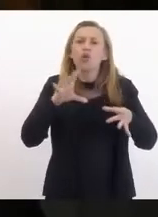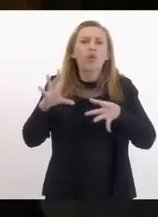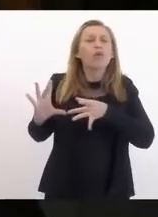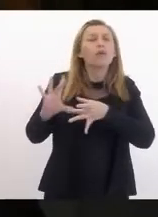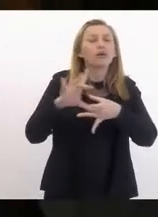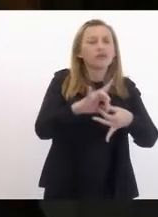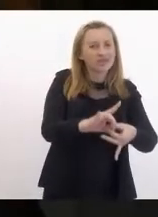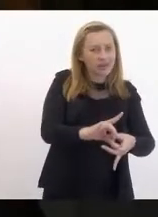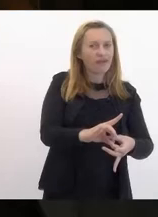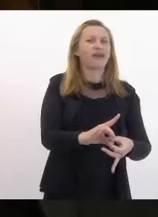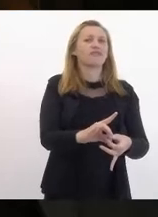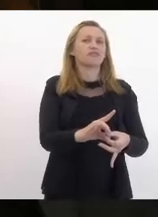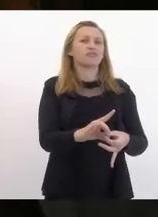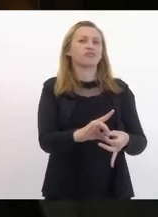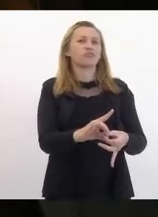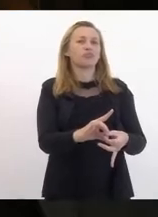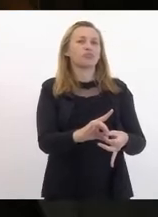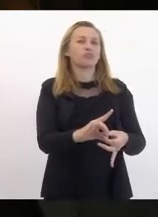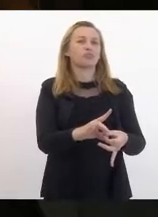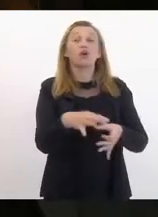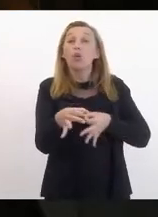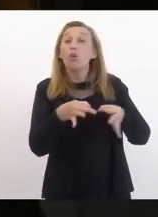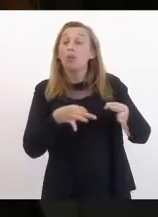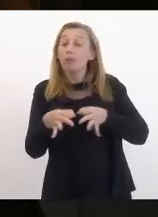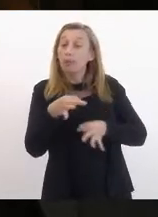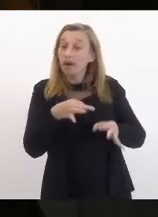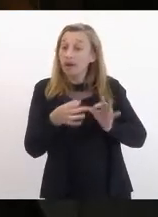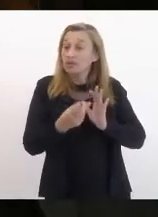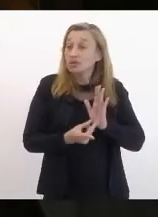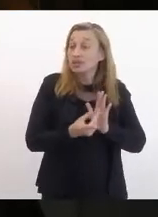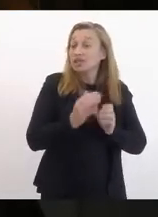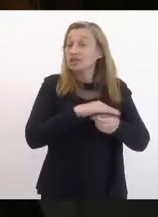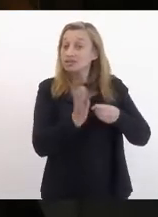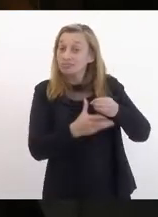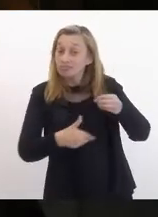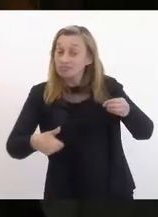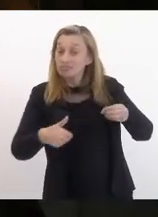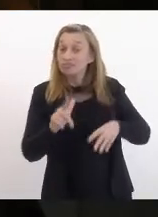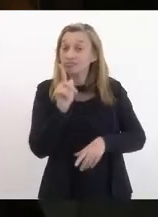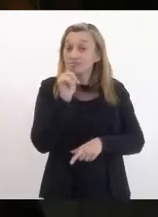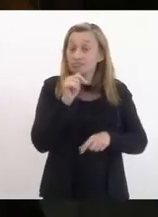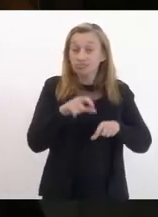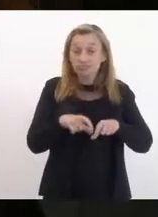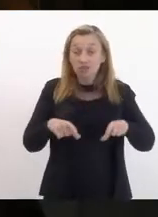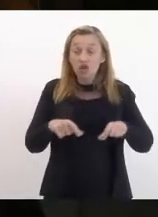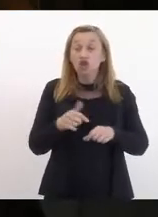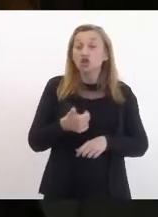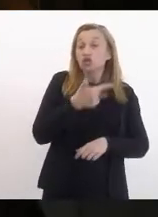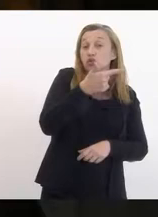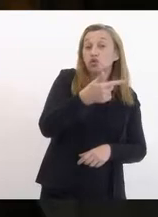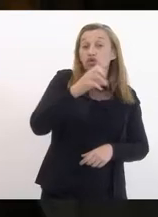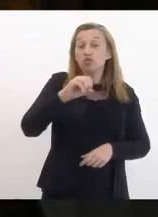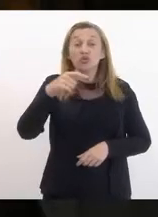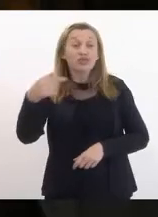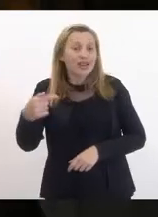complementará o plano de saneamento de água e esgoto de